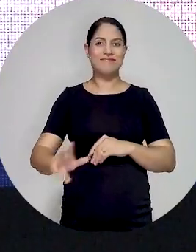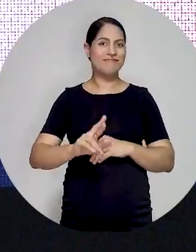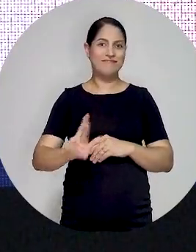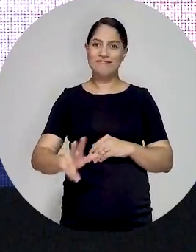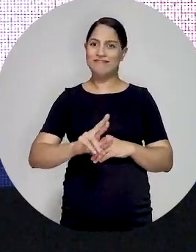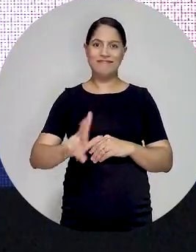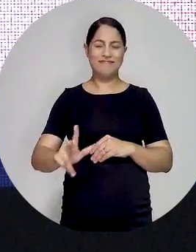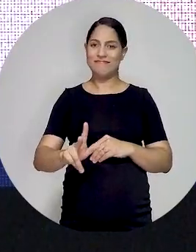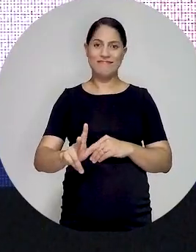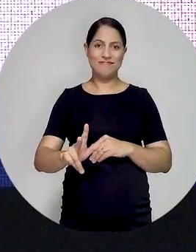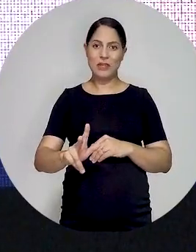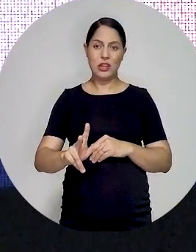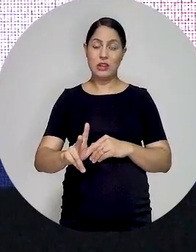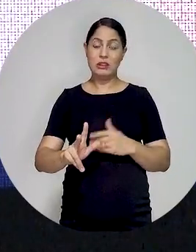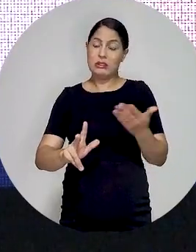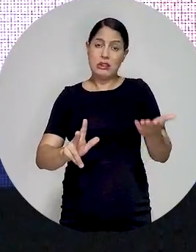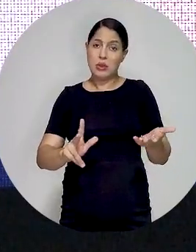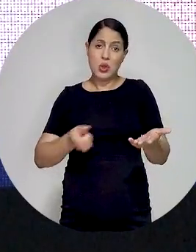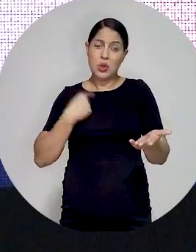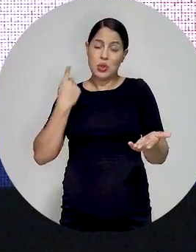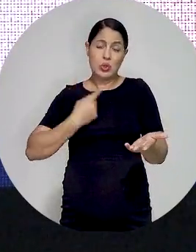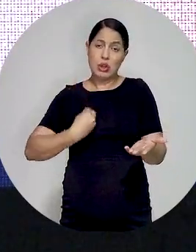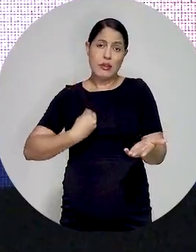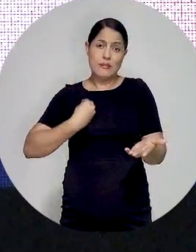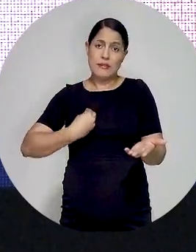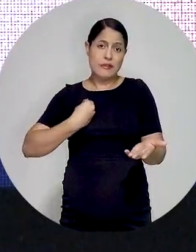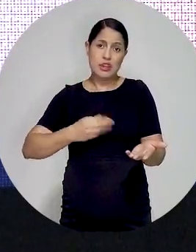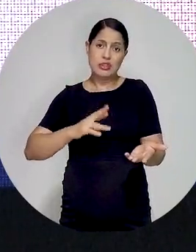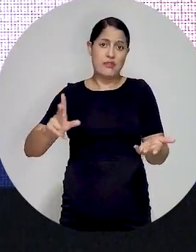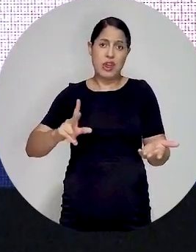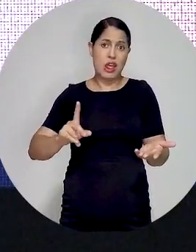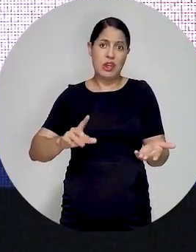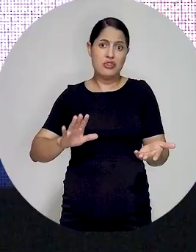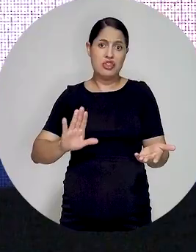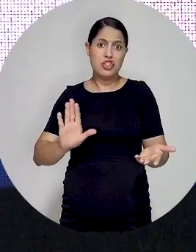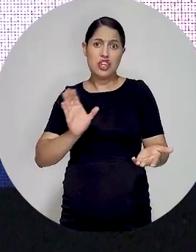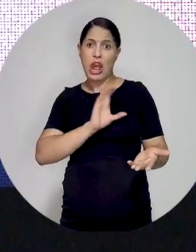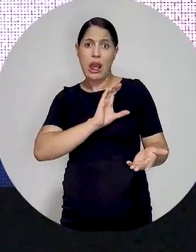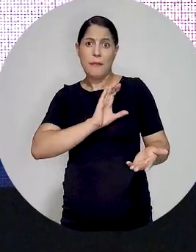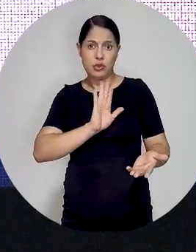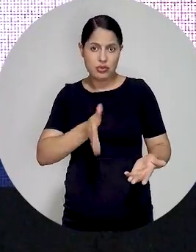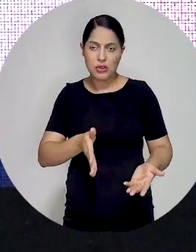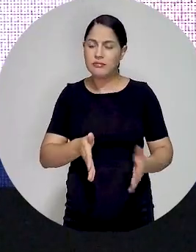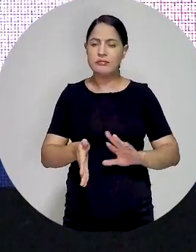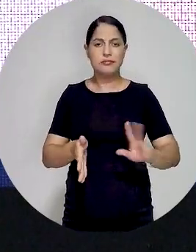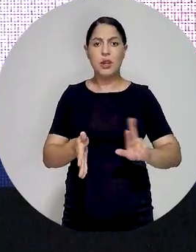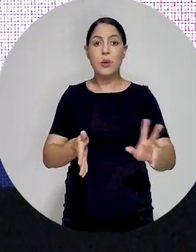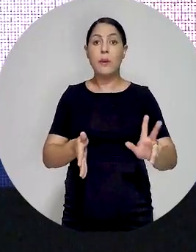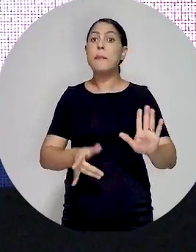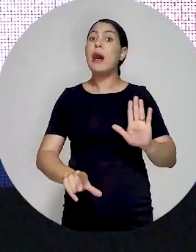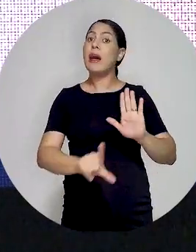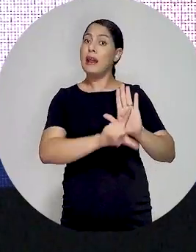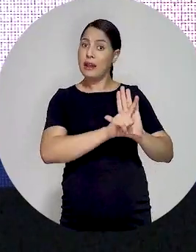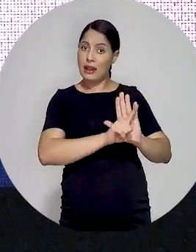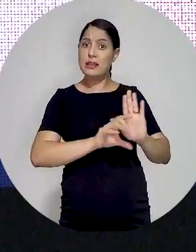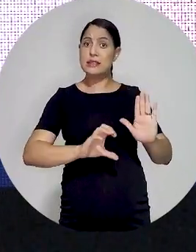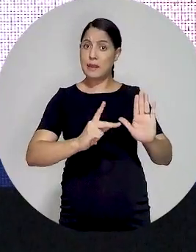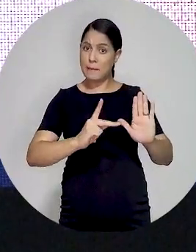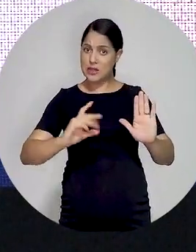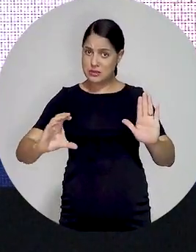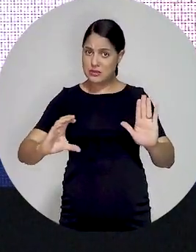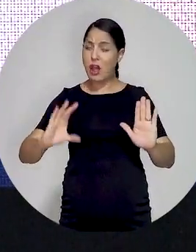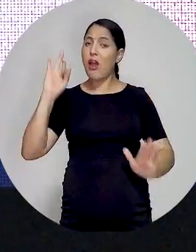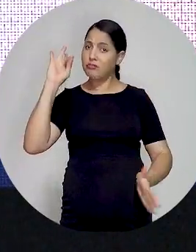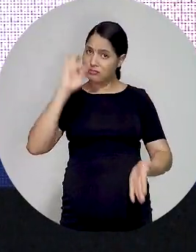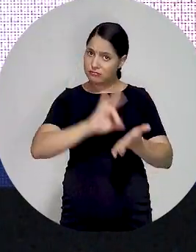mudança, e não viveríamos, no dia seguinte, uma realidade totalmente diferente. Mas o Código,